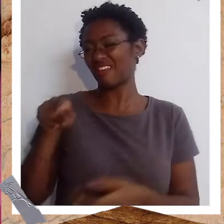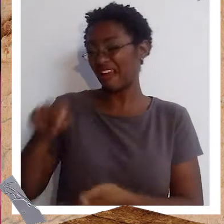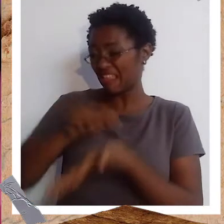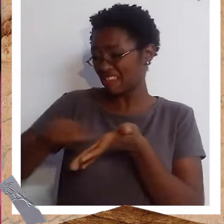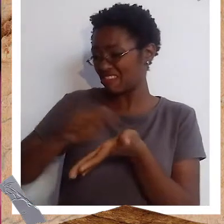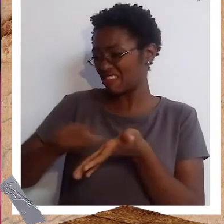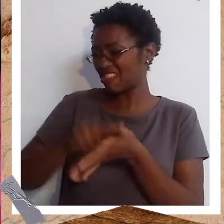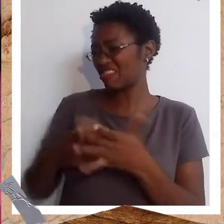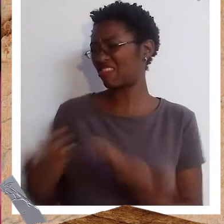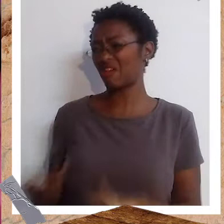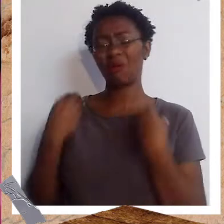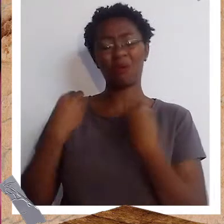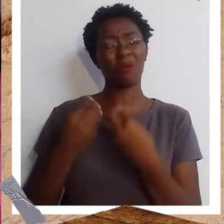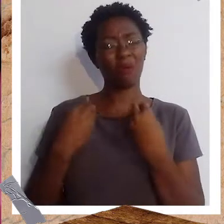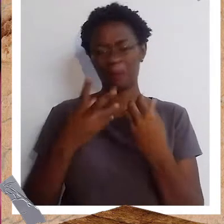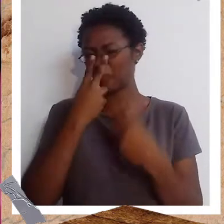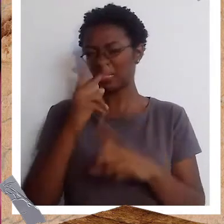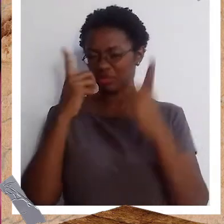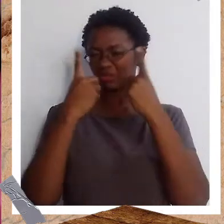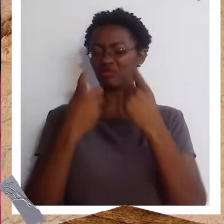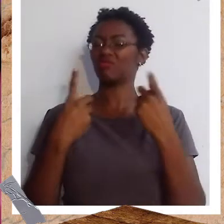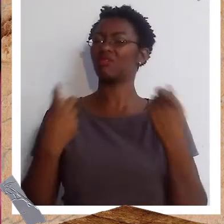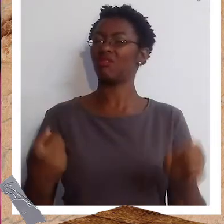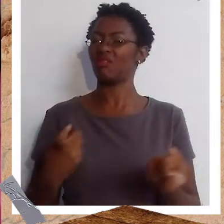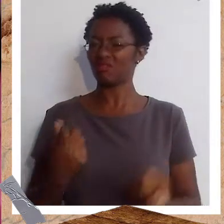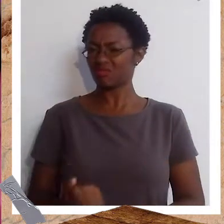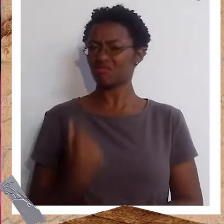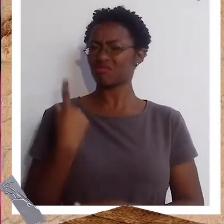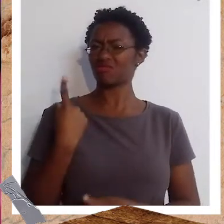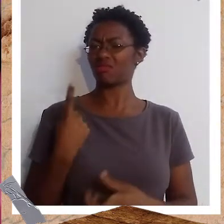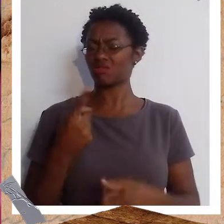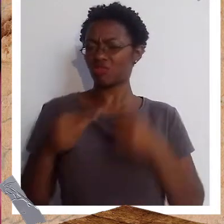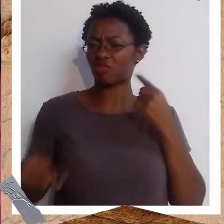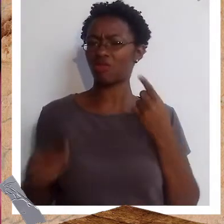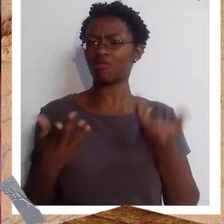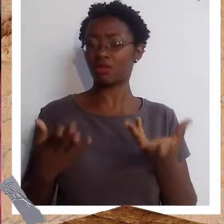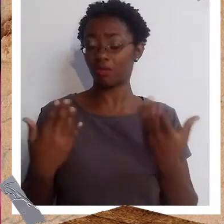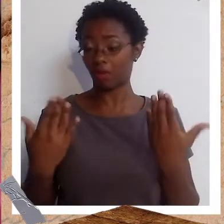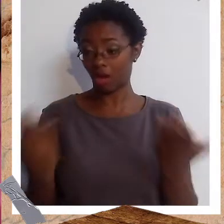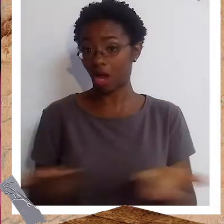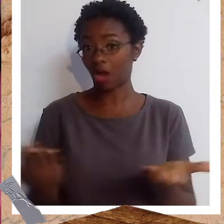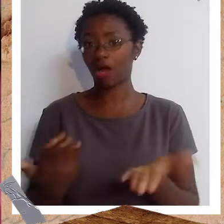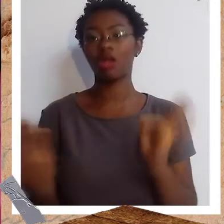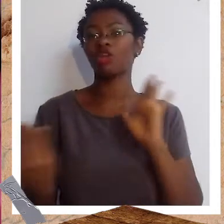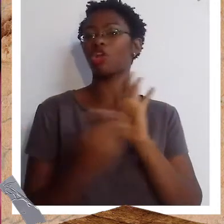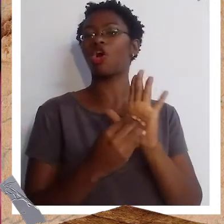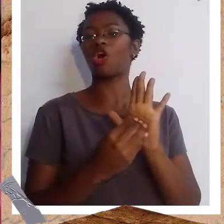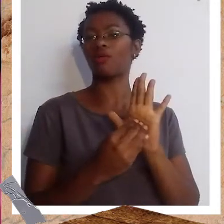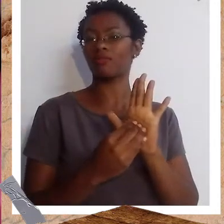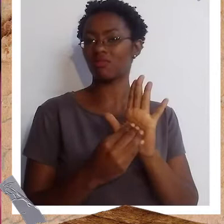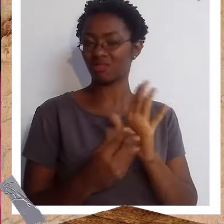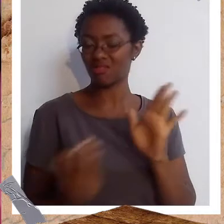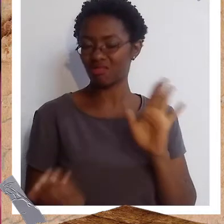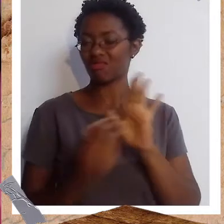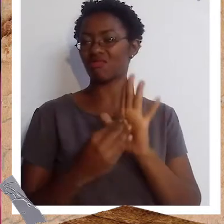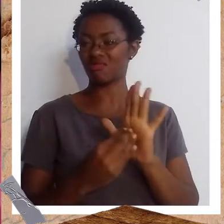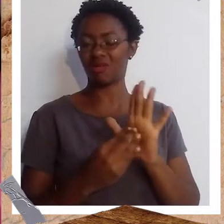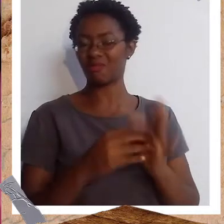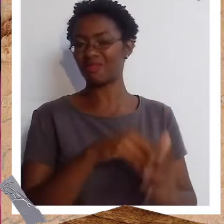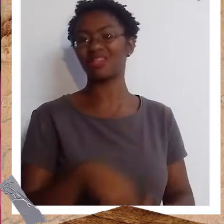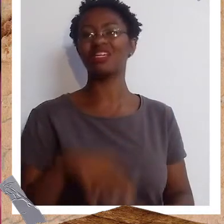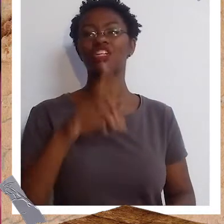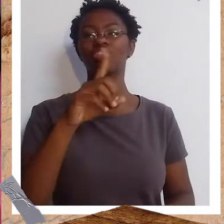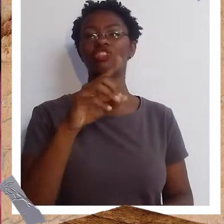muito sintomático e violento disso, né, do que nós agora temos um nome para dar isso se chama epistemicídio, e a Carolina